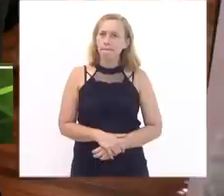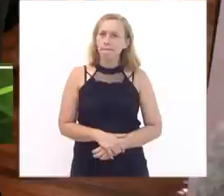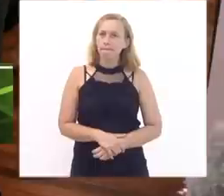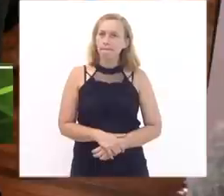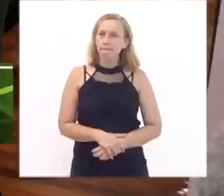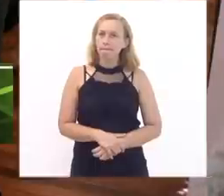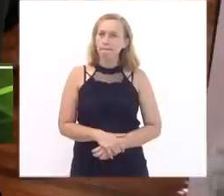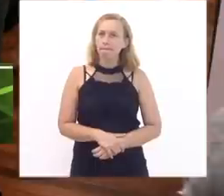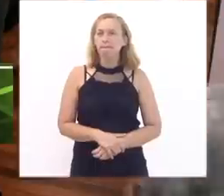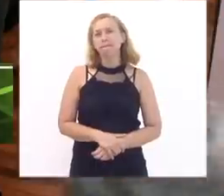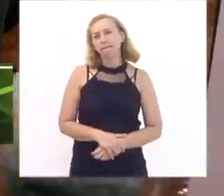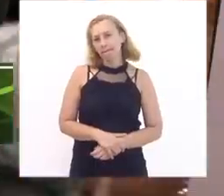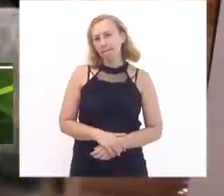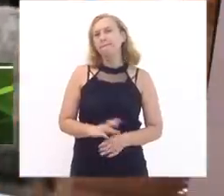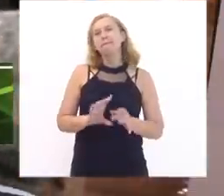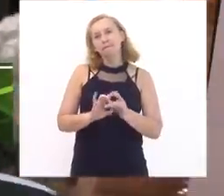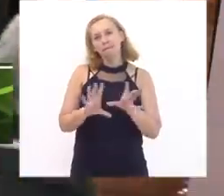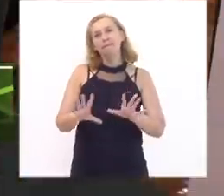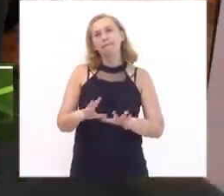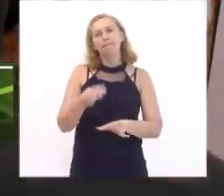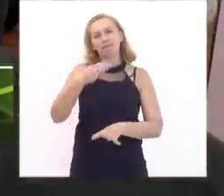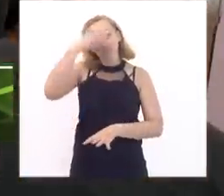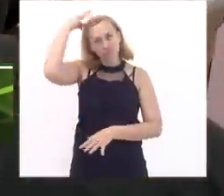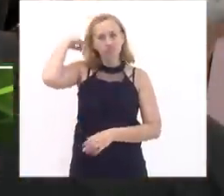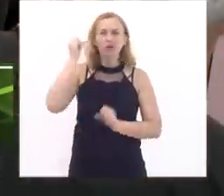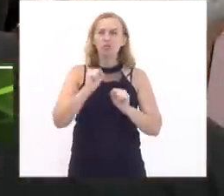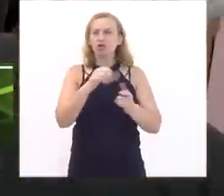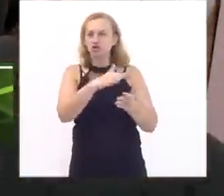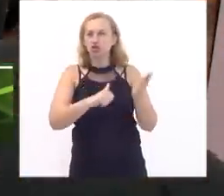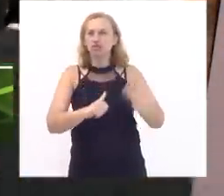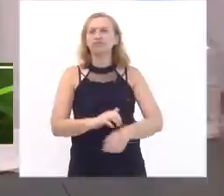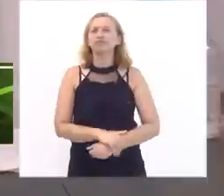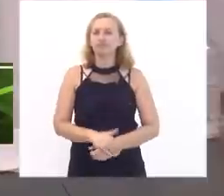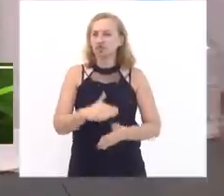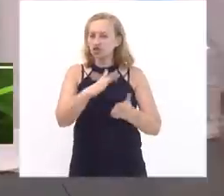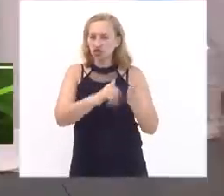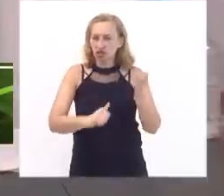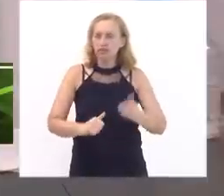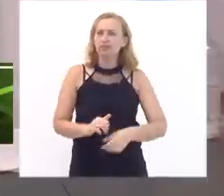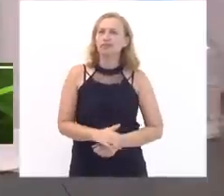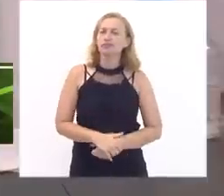É autorizativo, Márcio. Pode derrubar. Derrubar.